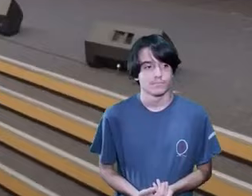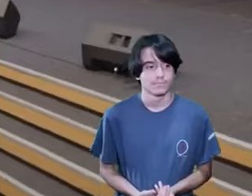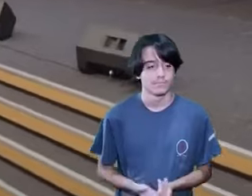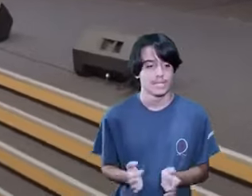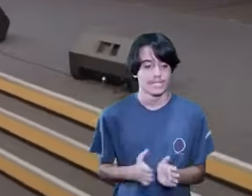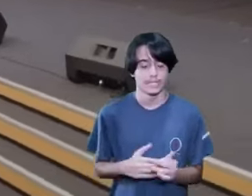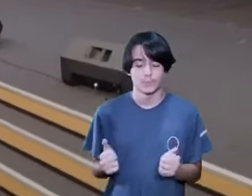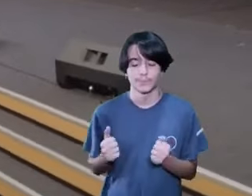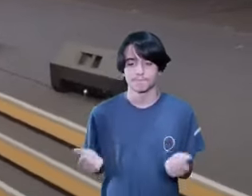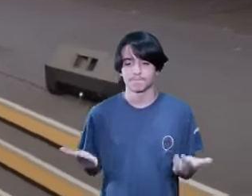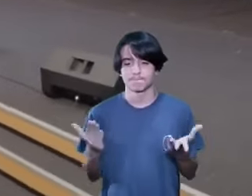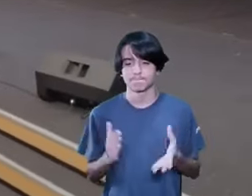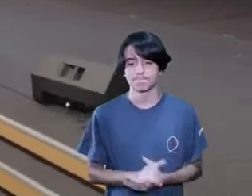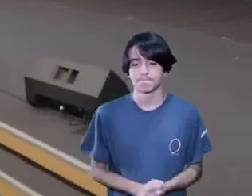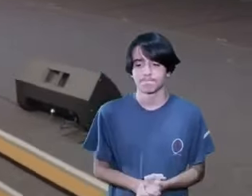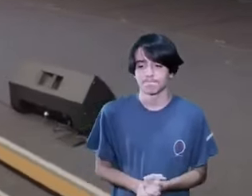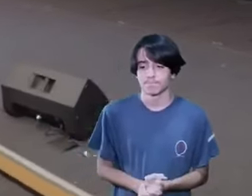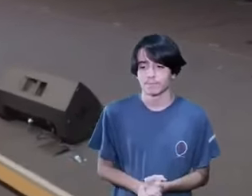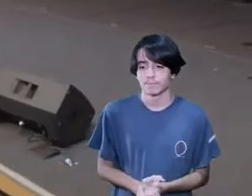Aleluia.